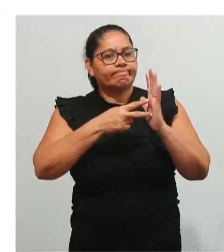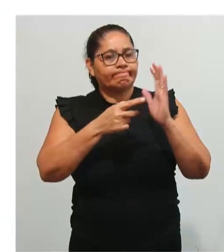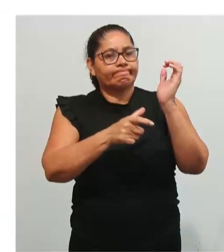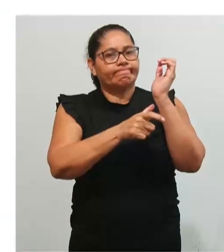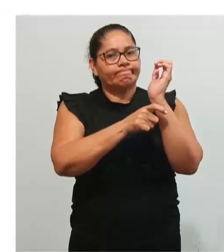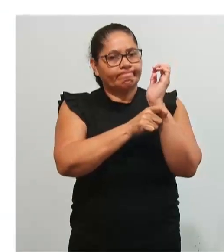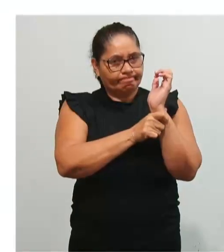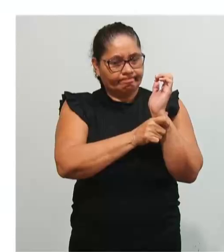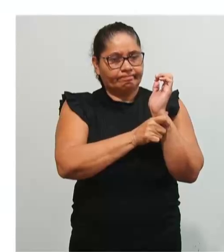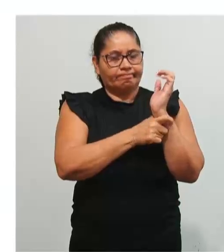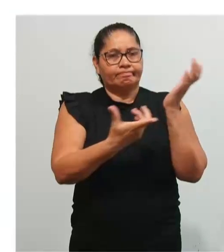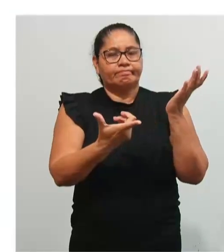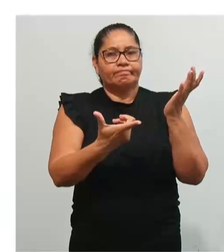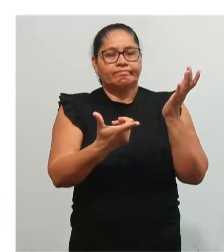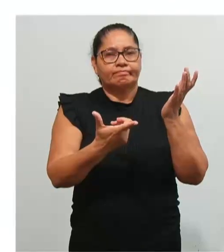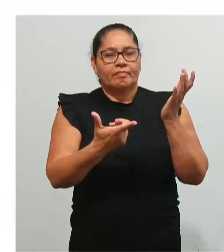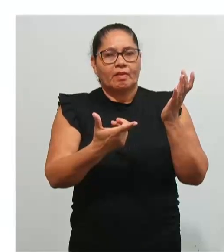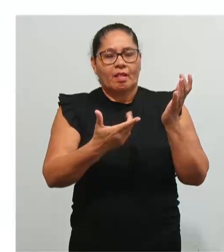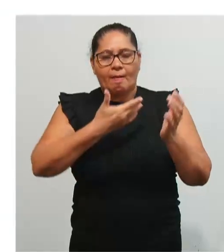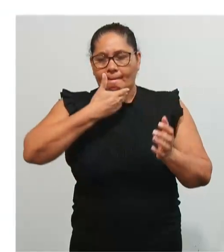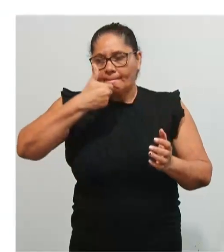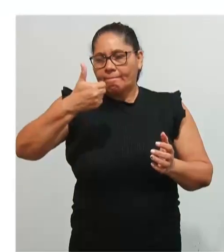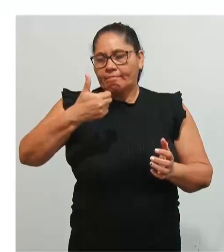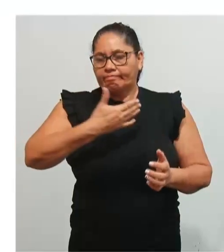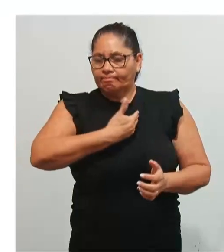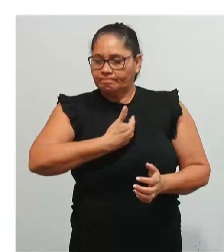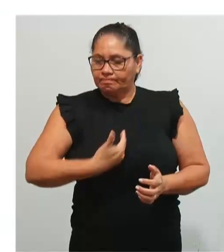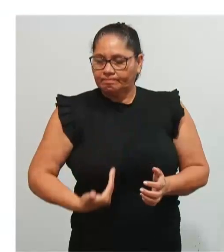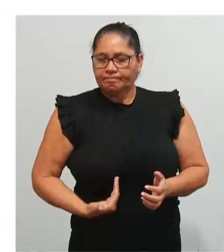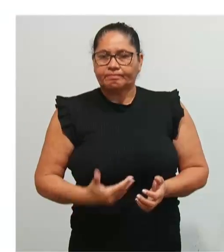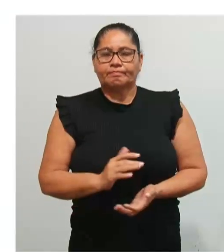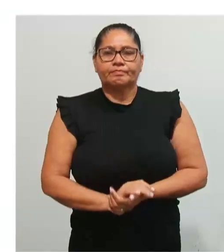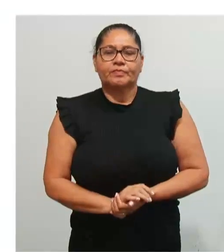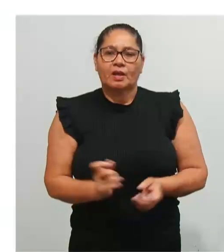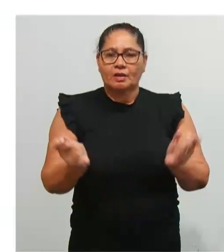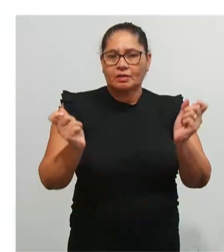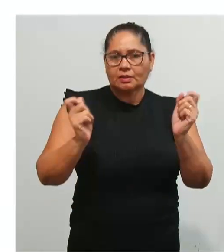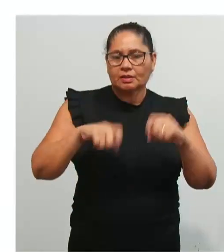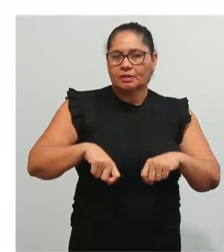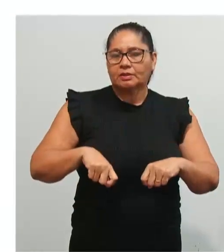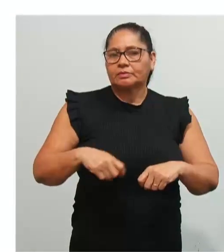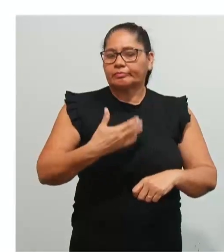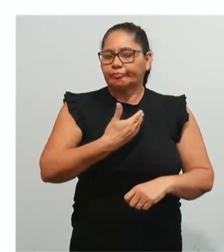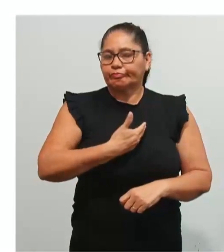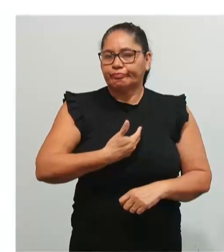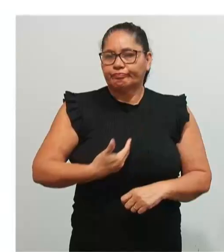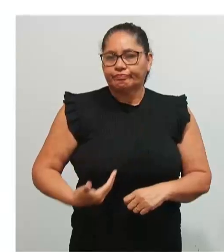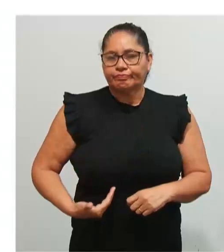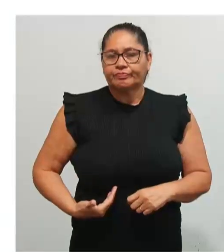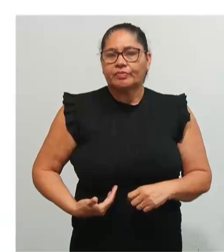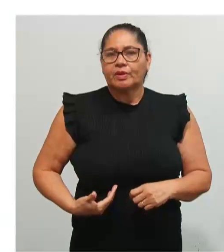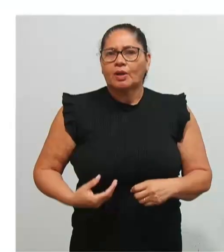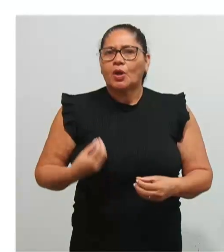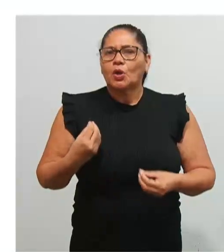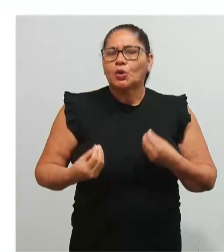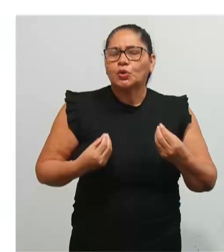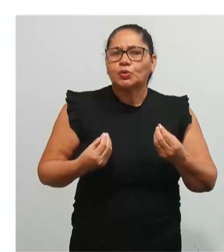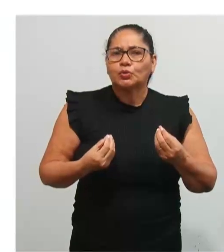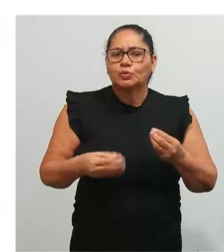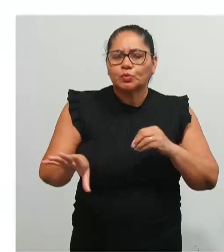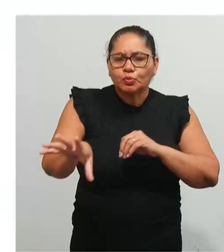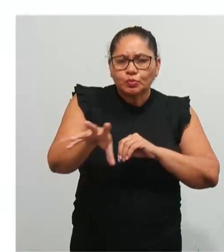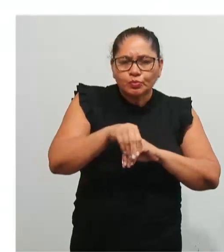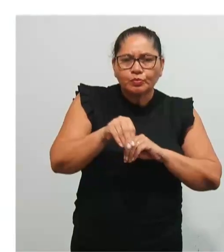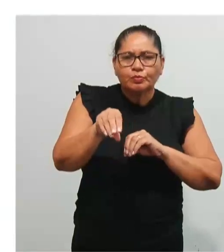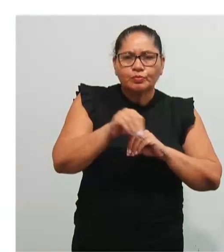esse aparelho maior governança, ou seja, maior capacidade de governar, maior condições de implementar as leis